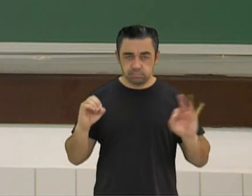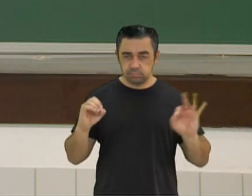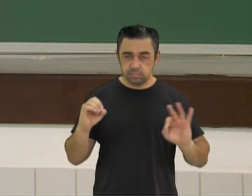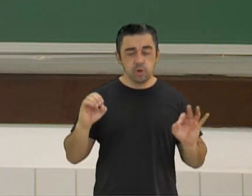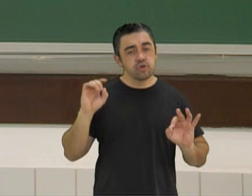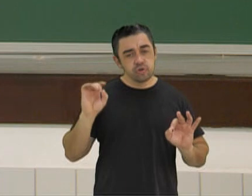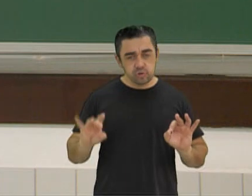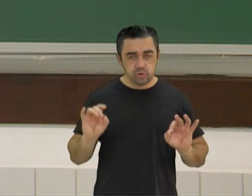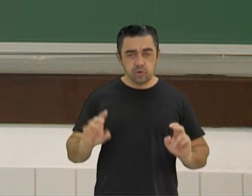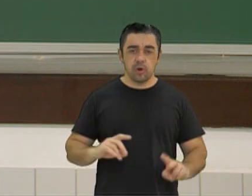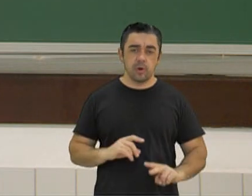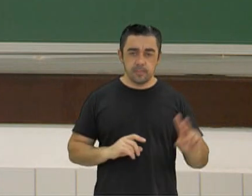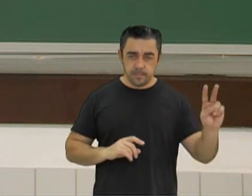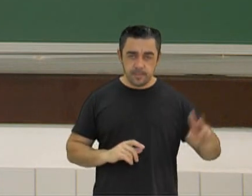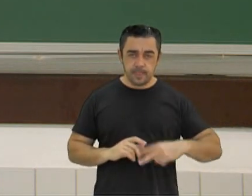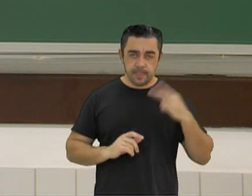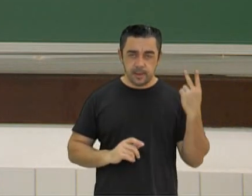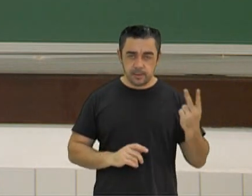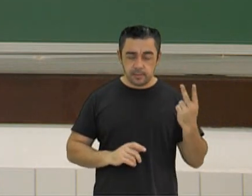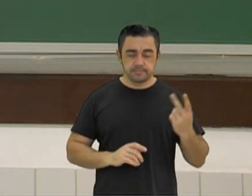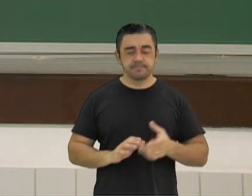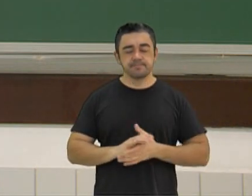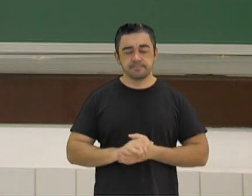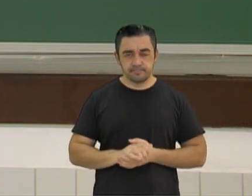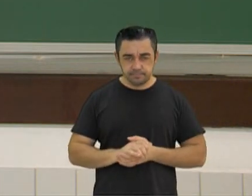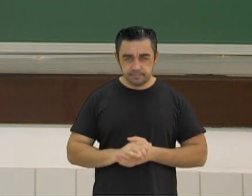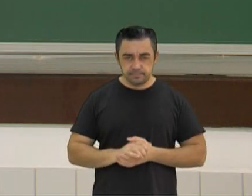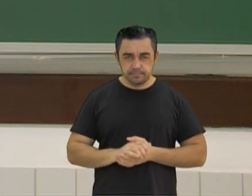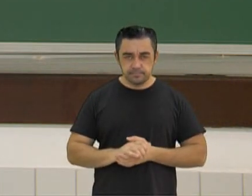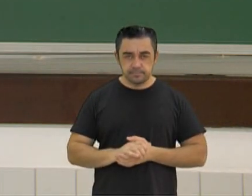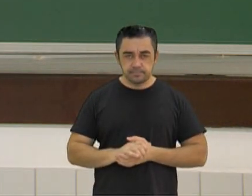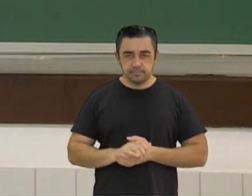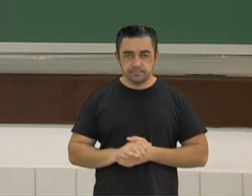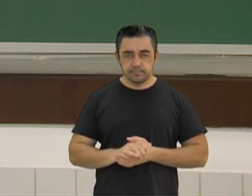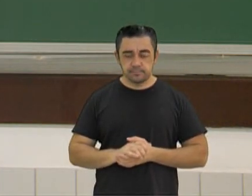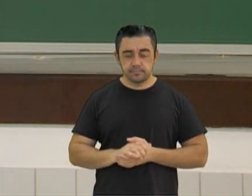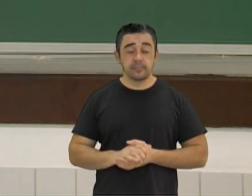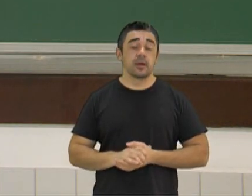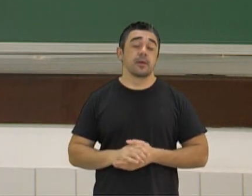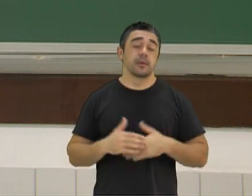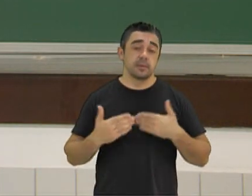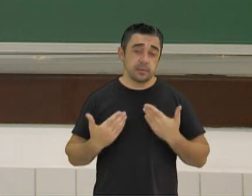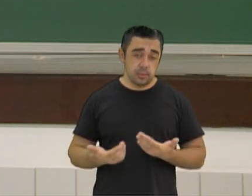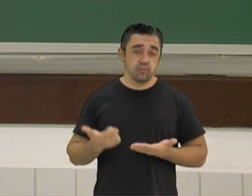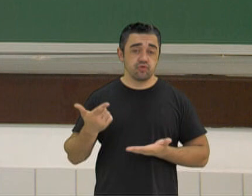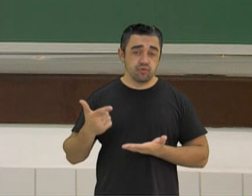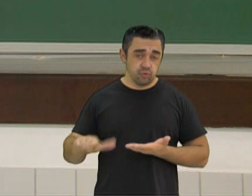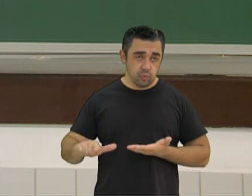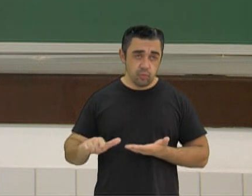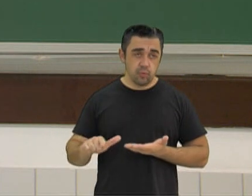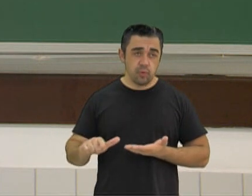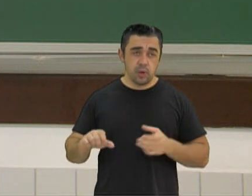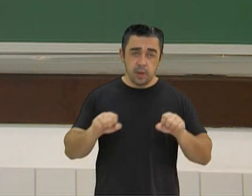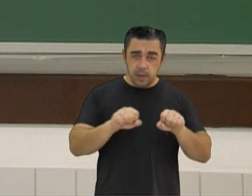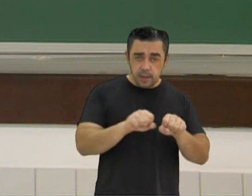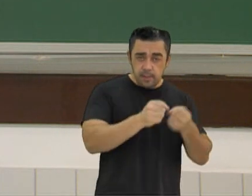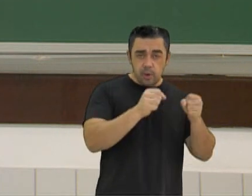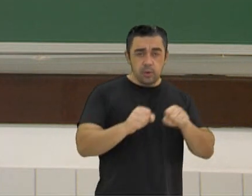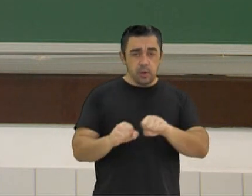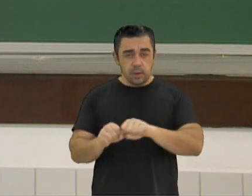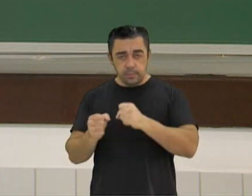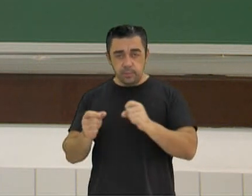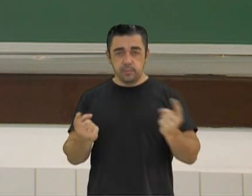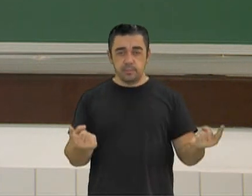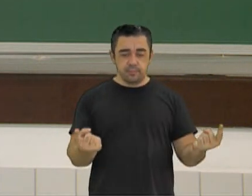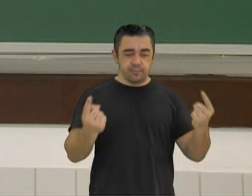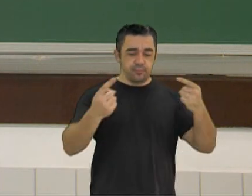apresentam apenas o elemento químico hidrogênio, tá bom? E aí, de novo, né? Quebrei a ligação,